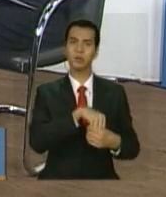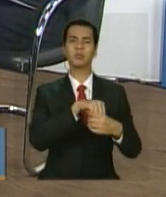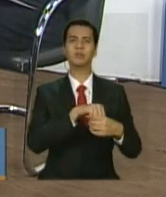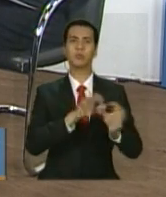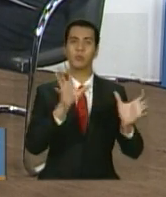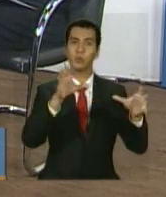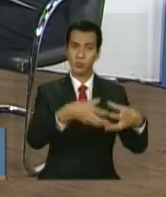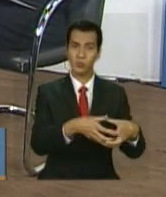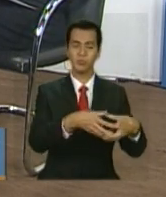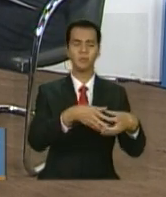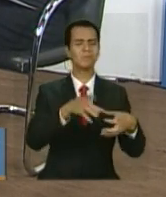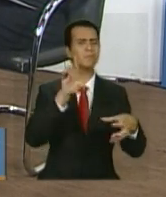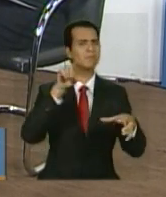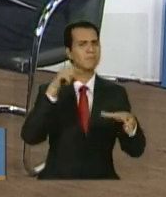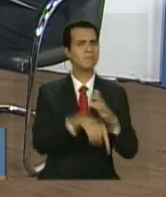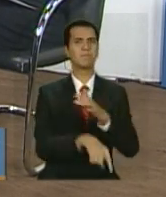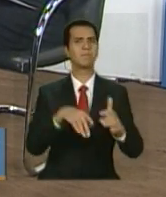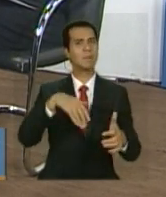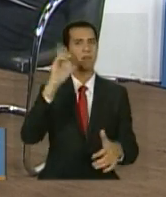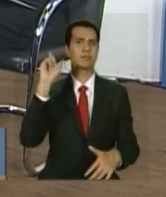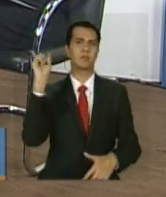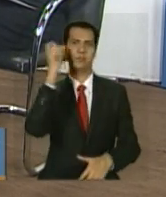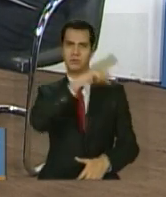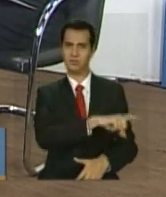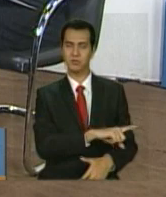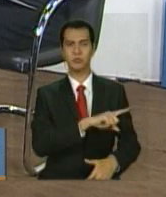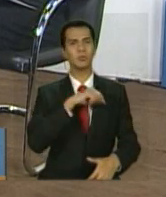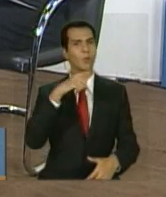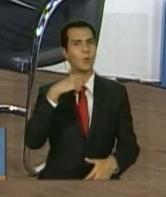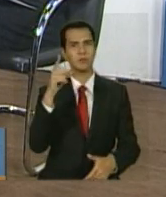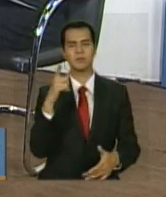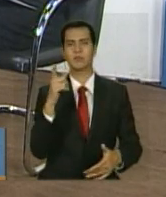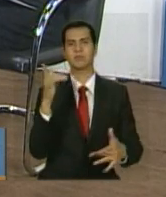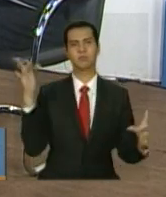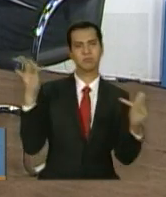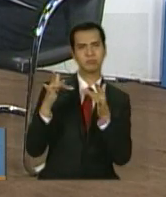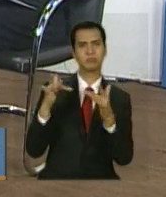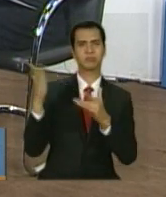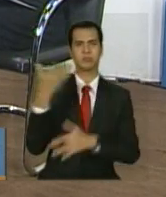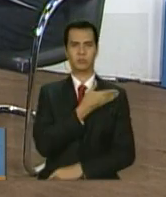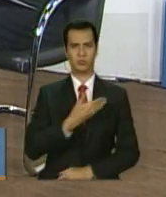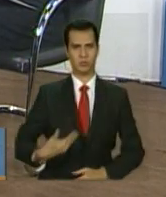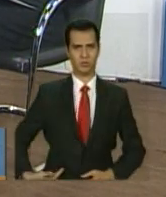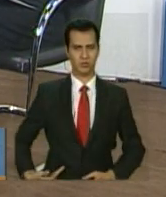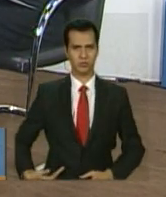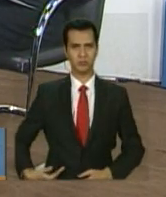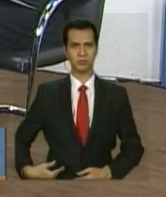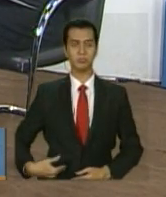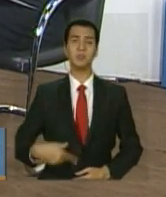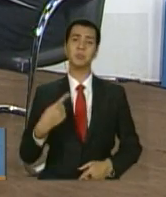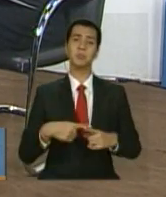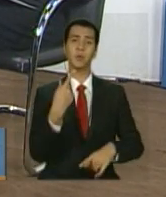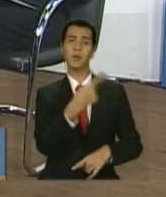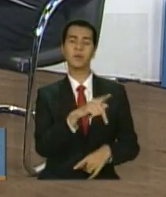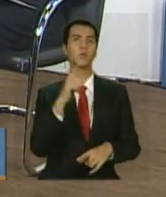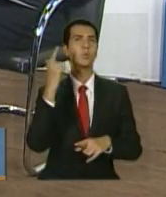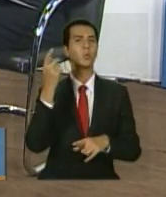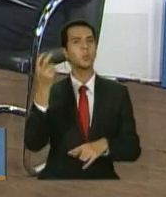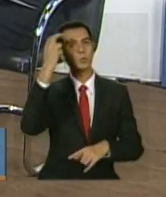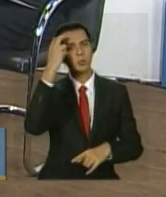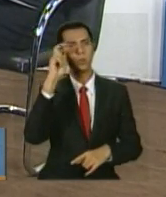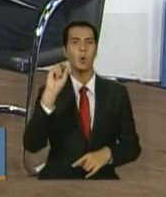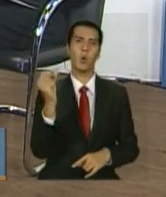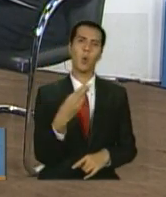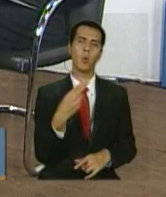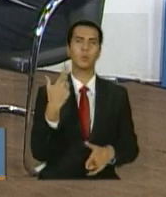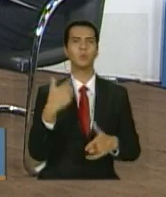ao poder público, seja por especificidades culturais ou condições de extrema vulnerabilidade mesmo, Renata. Por isso, olhar diferenciado.